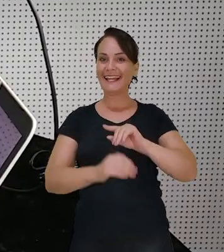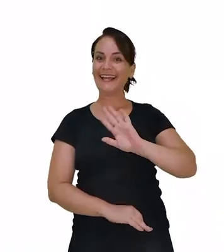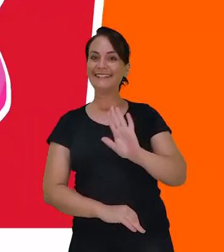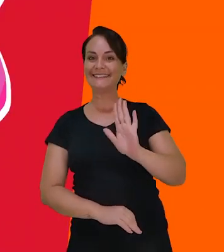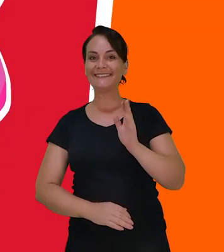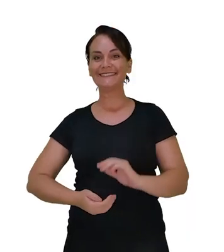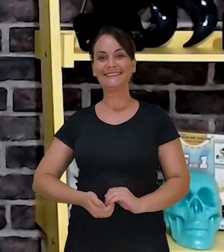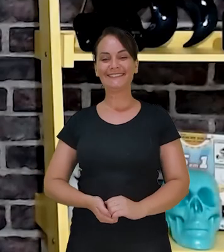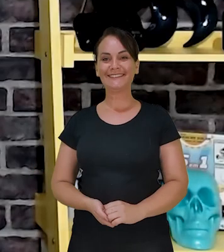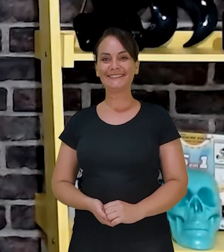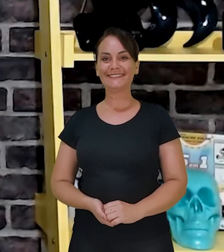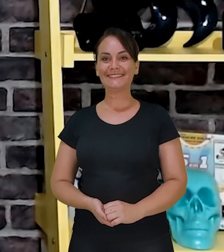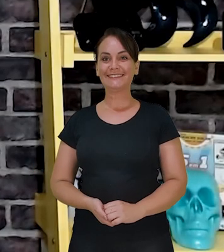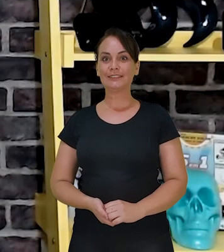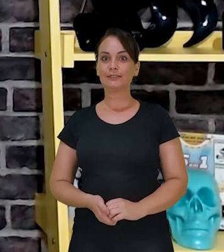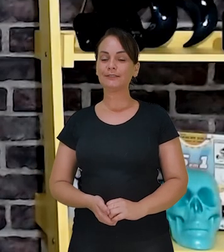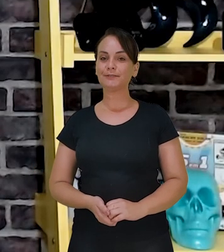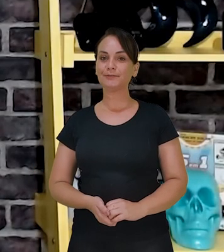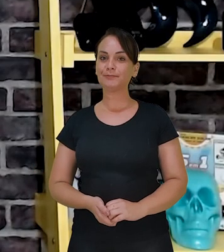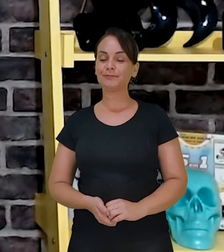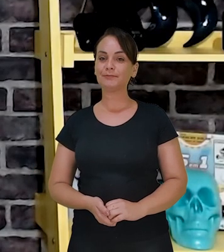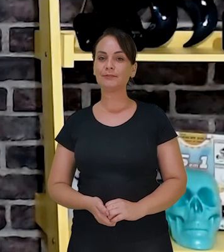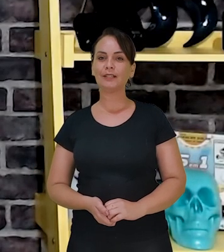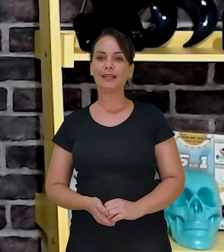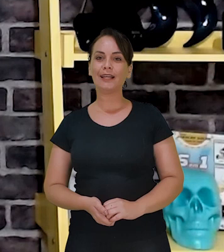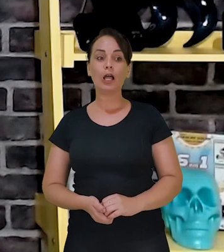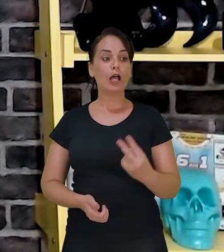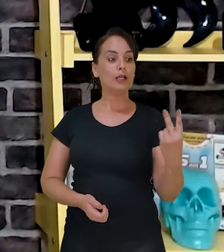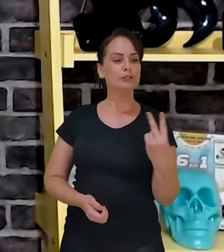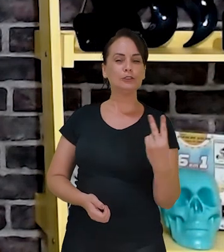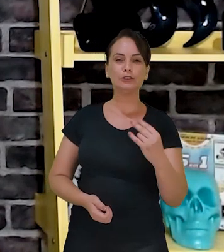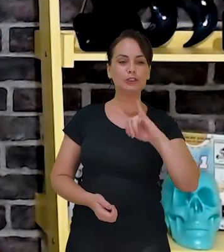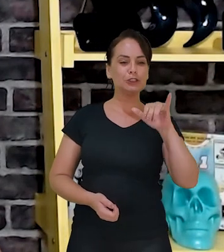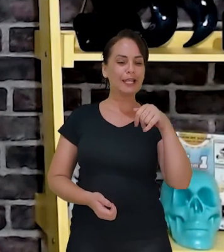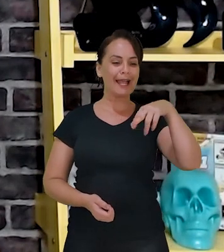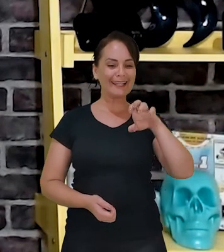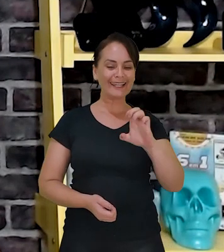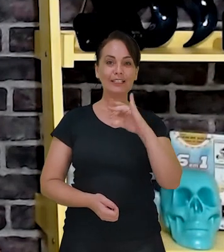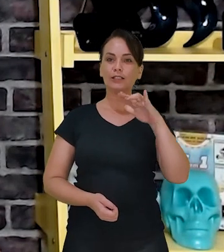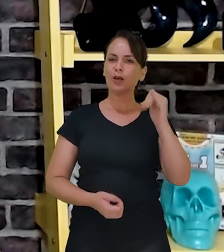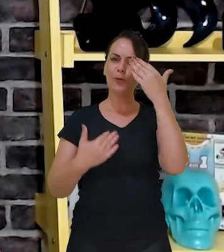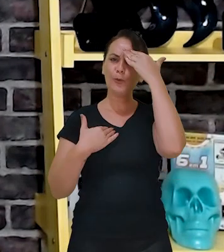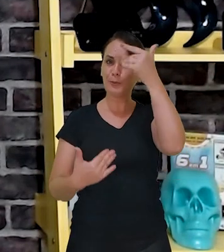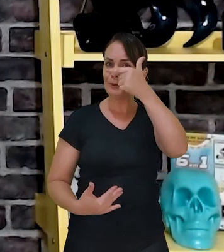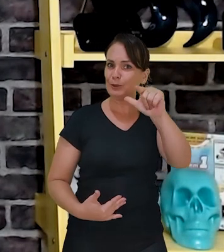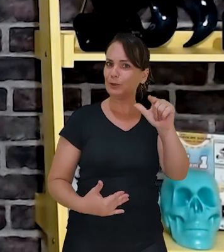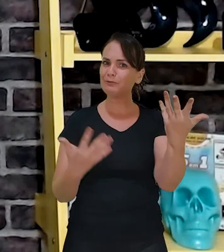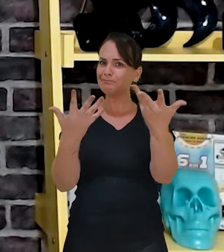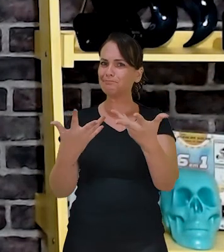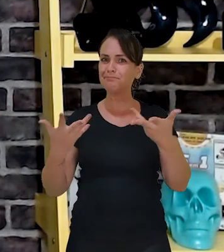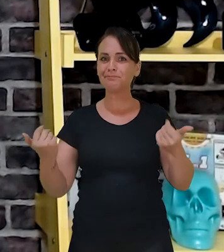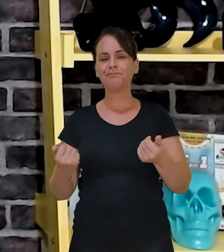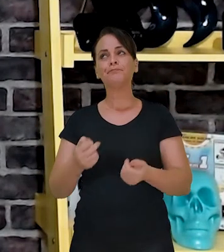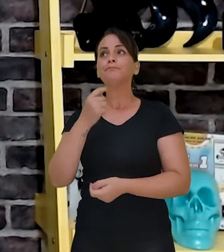mais! Jaque, Celso, muito obrigado. Mais uma vez, vocês arrasaram. Bom, eu